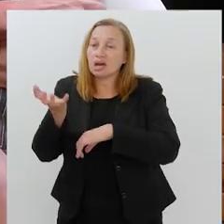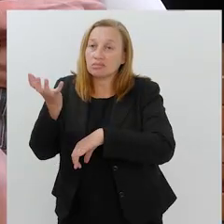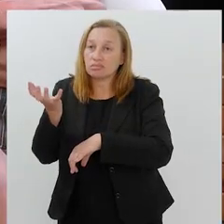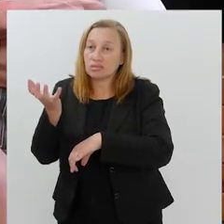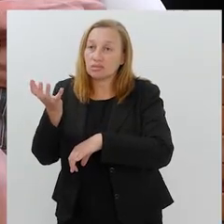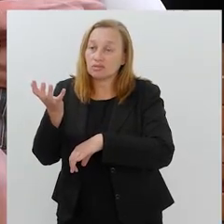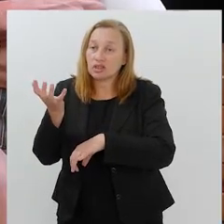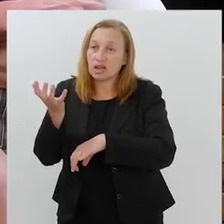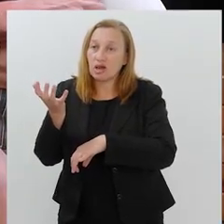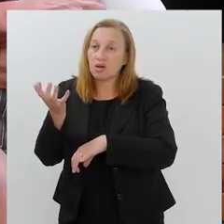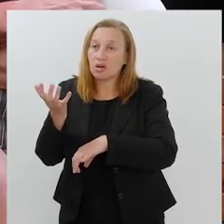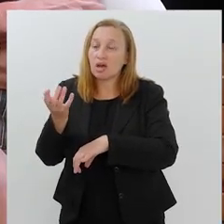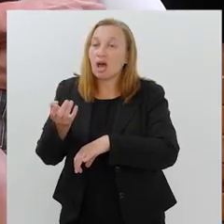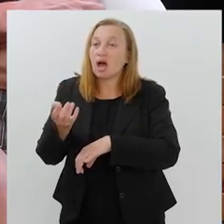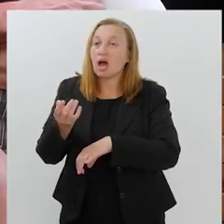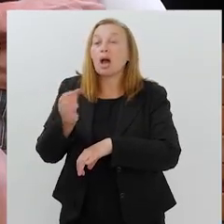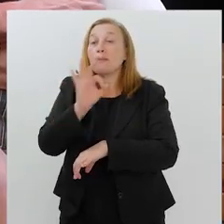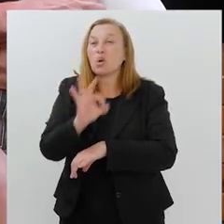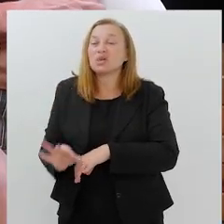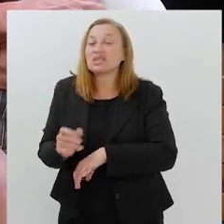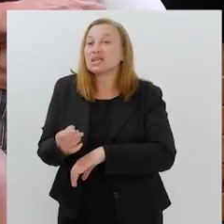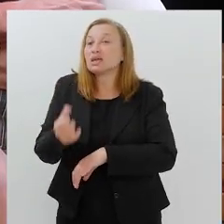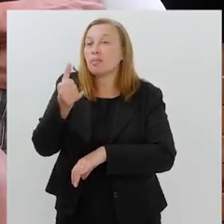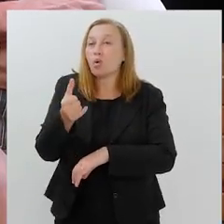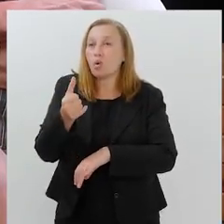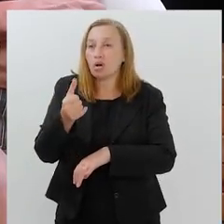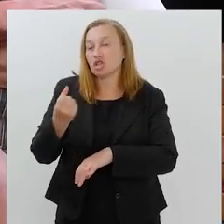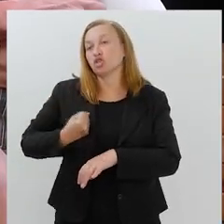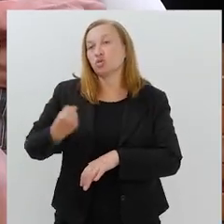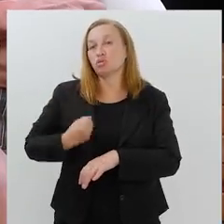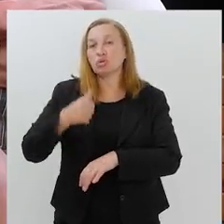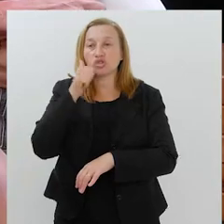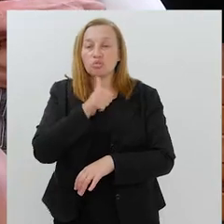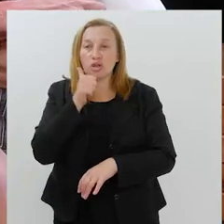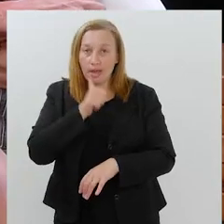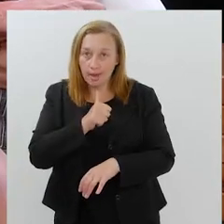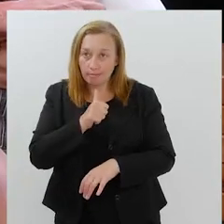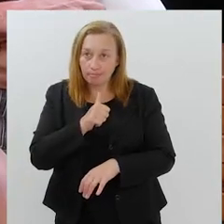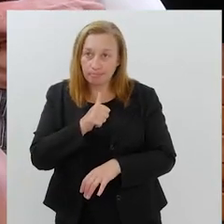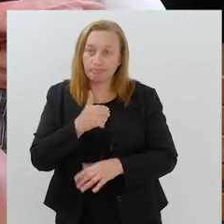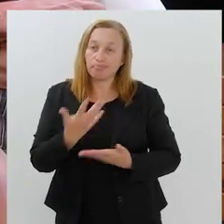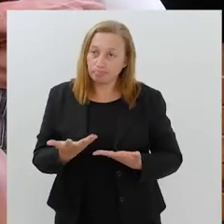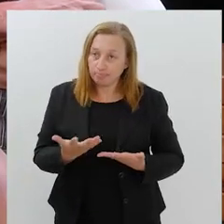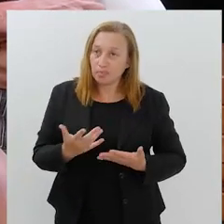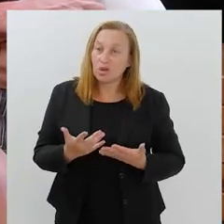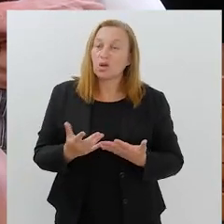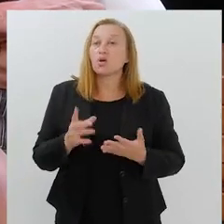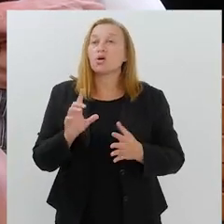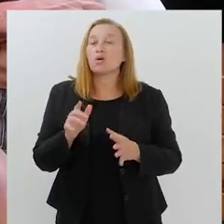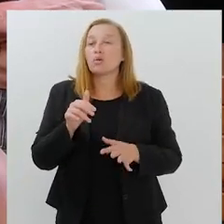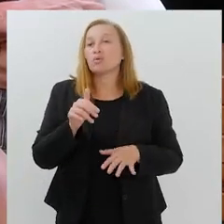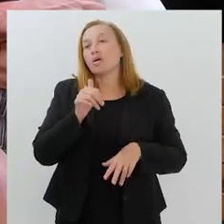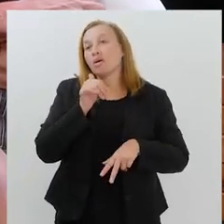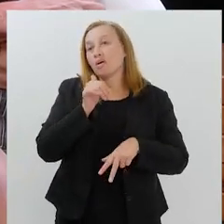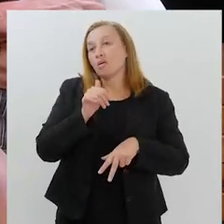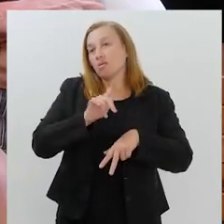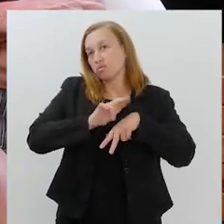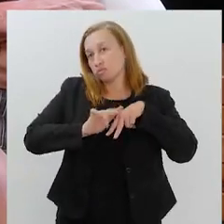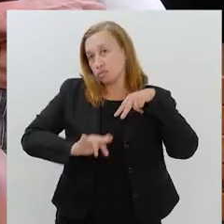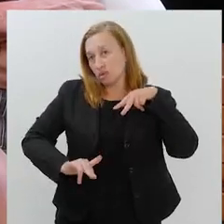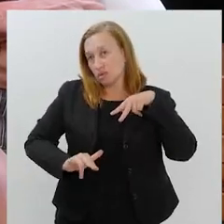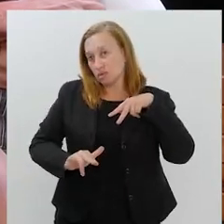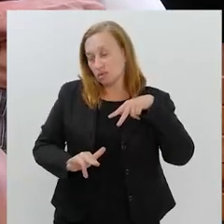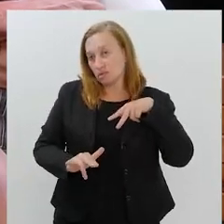que não reflete a realidade da diversidade da população brasileira que é majoritariamente composta por pessoas do gênero